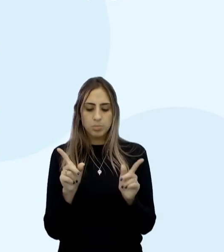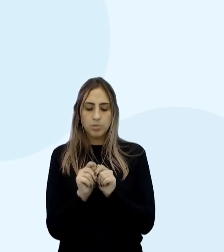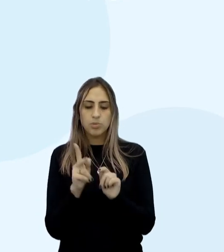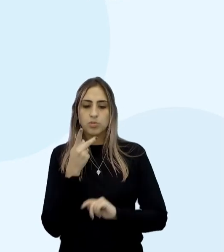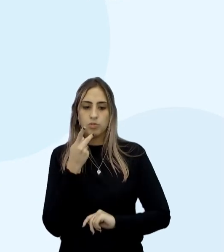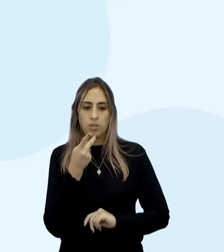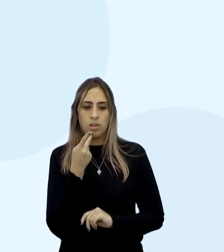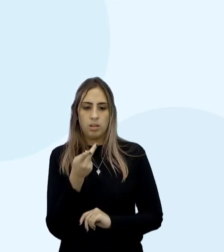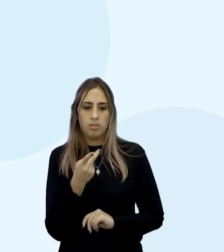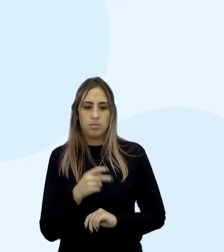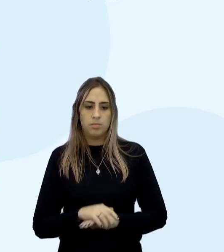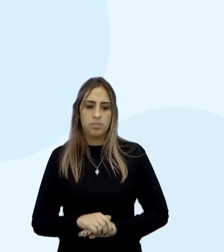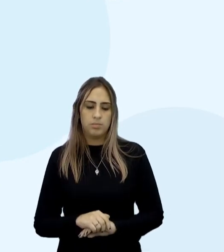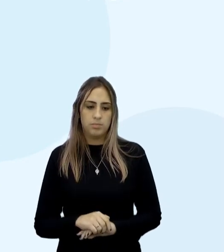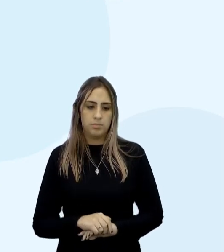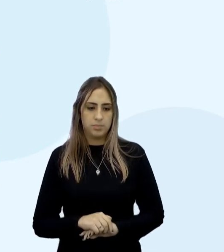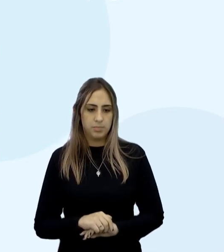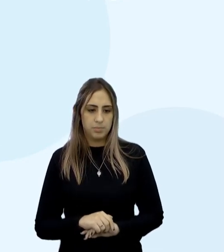acabou de ler.